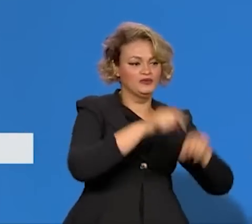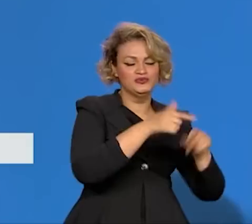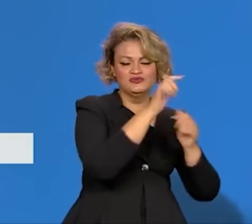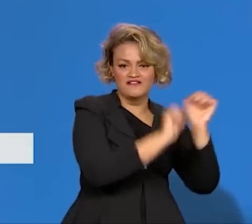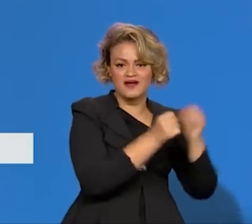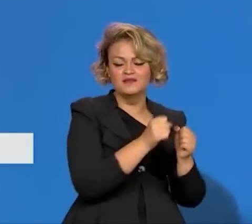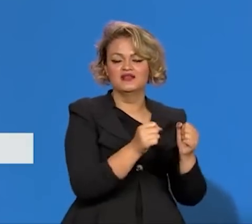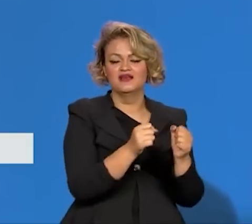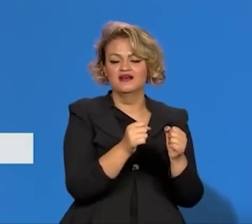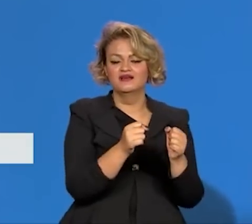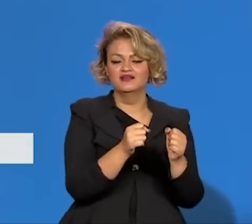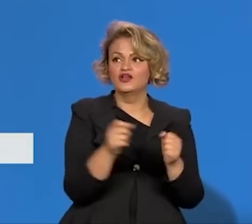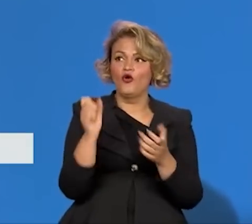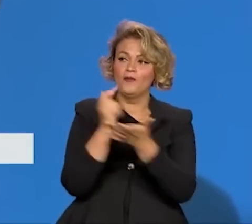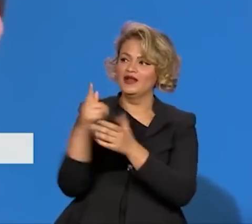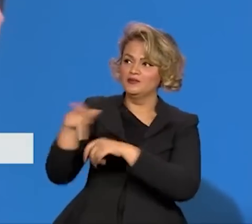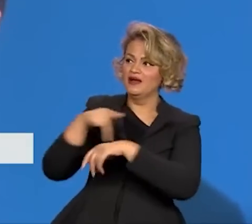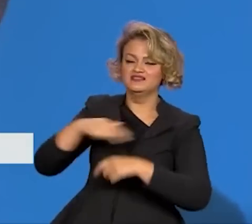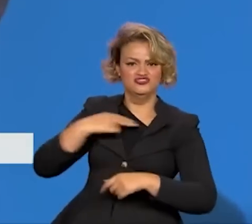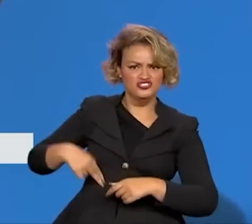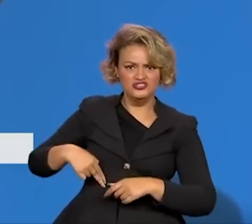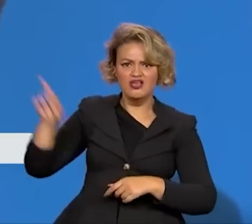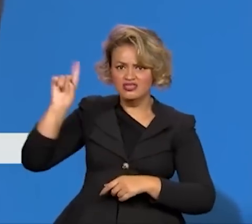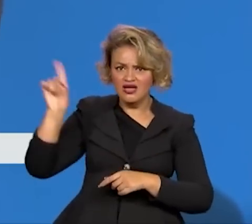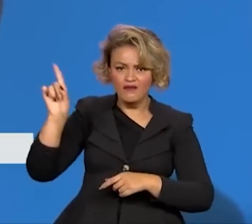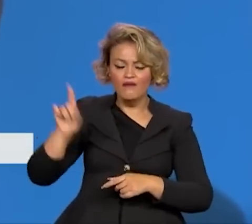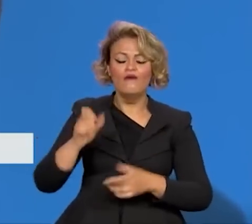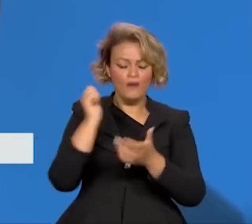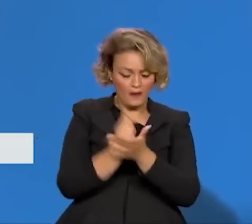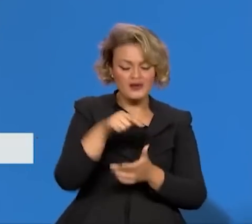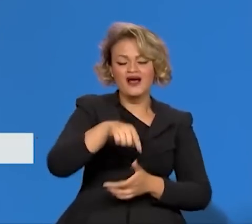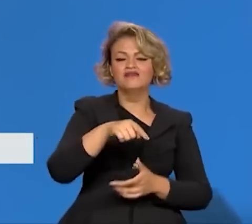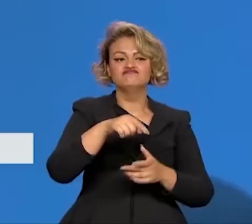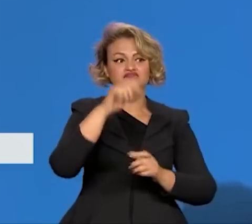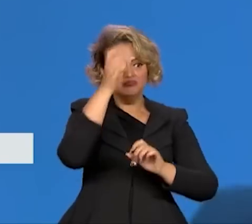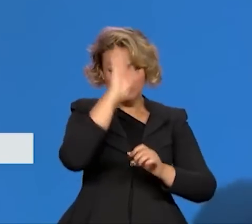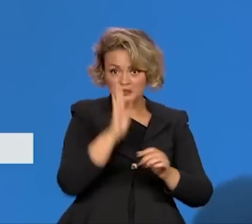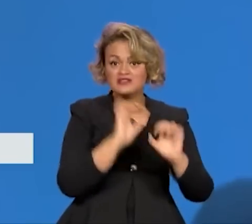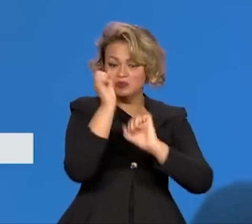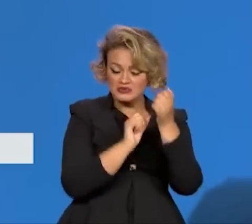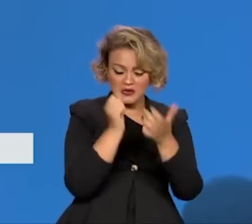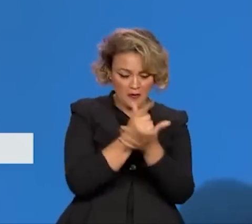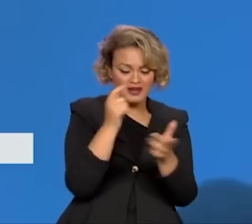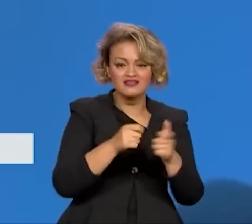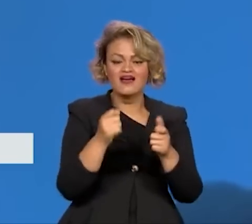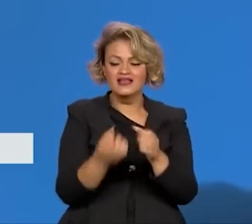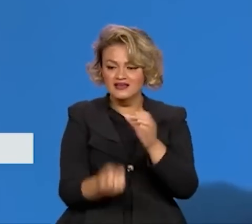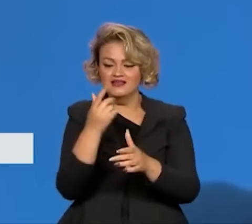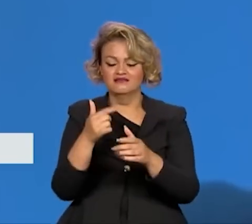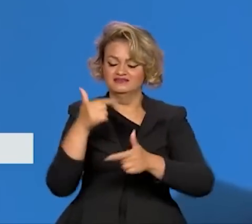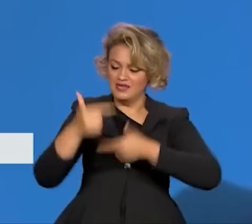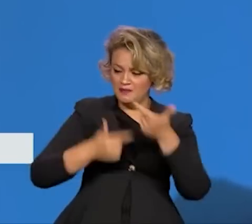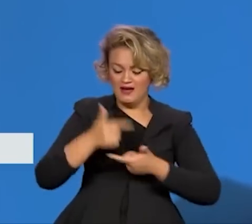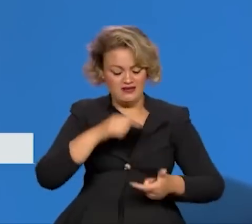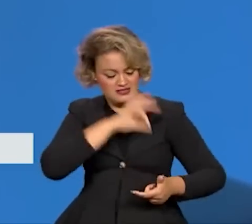fábrica. Não precisa importar da China. Pode comprar do produto produzido no Brasil e a gente vai gerar mais emprego. Mais emprego vai gerar